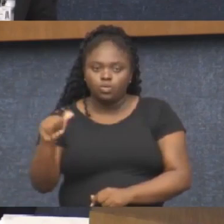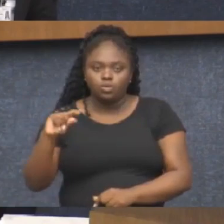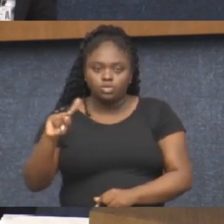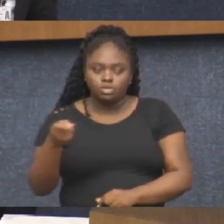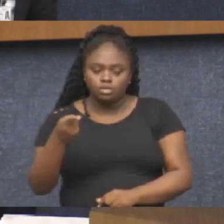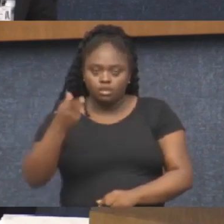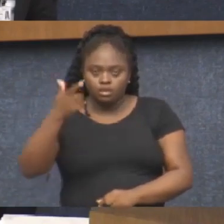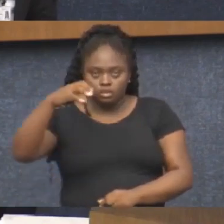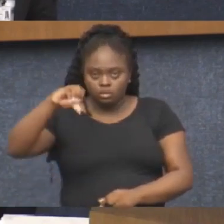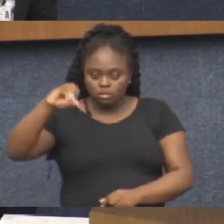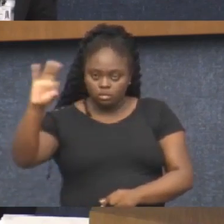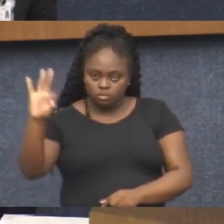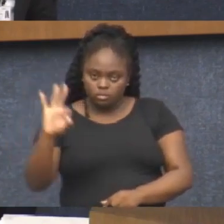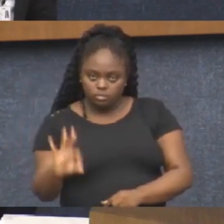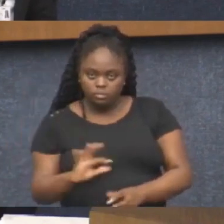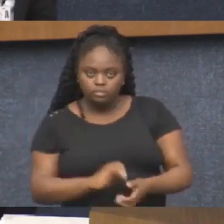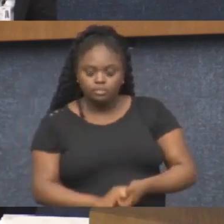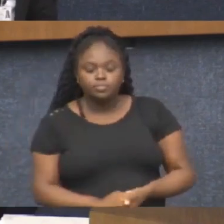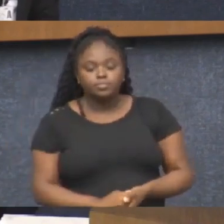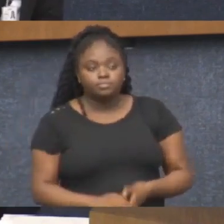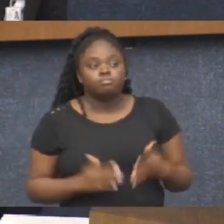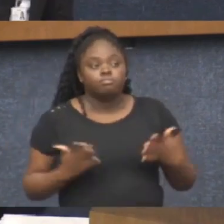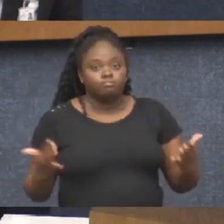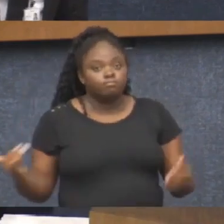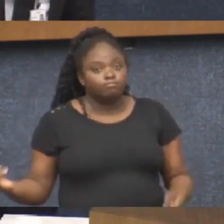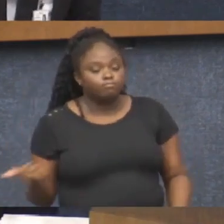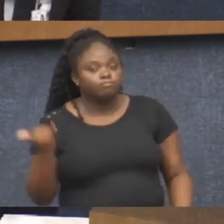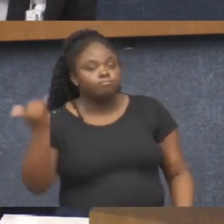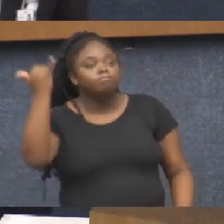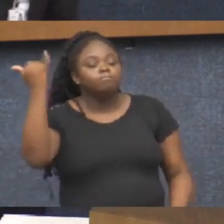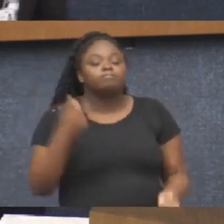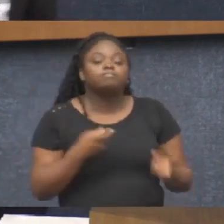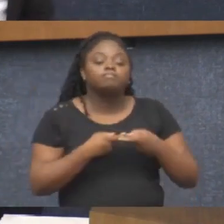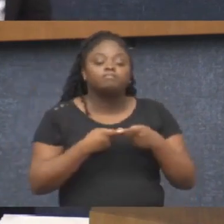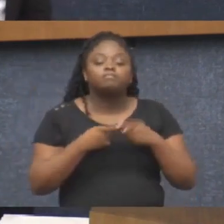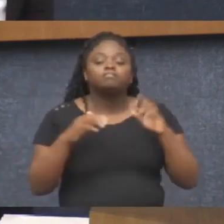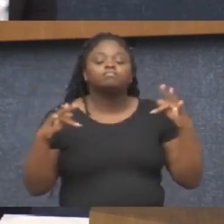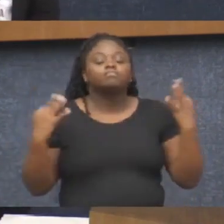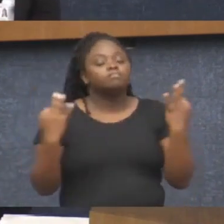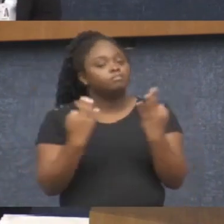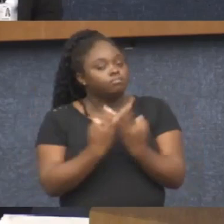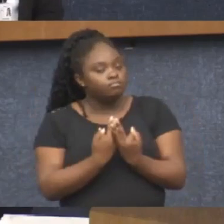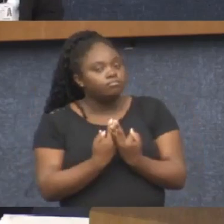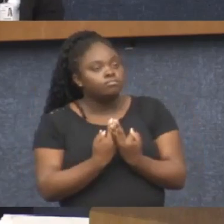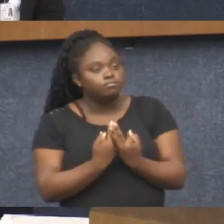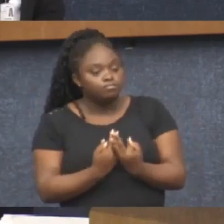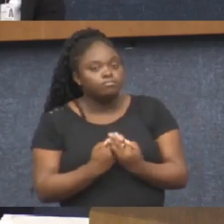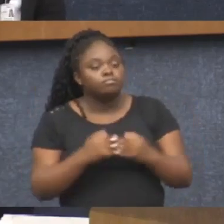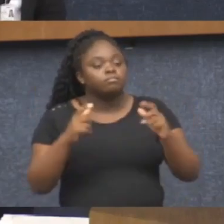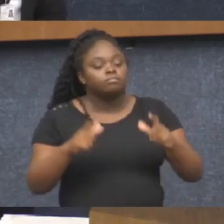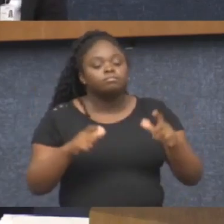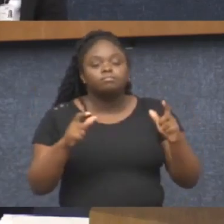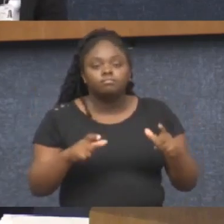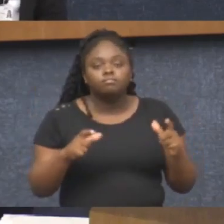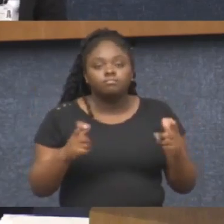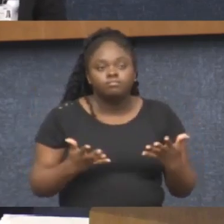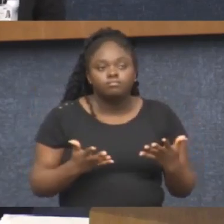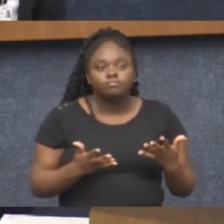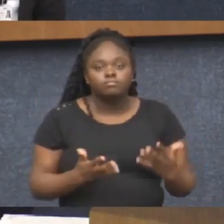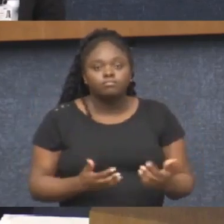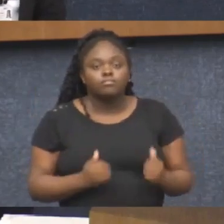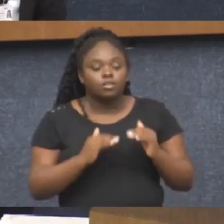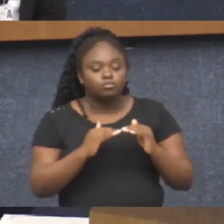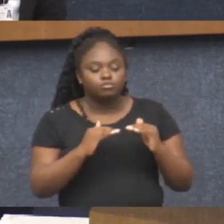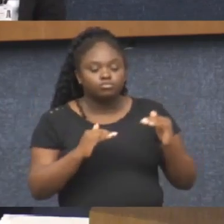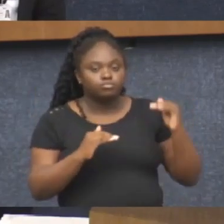11,9%. Tá? E aqui que é o ponto importante. Os médicos de família com residência se concentram nos estratos de